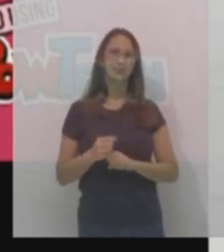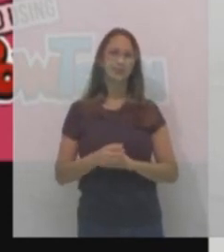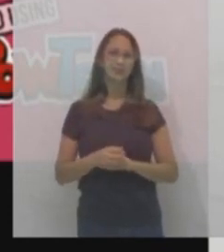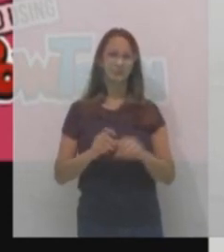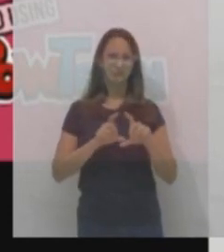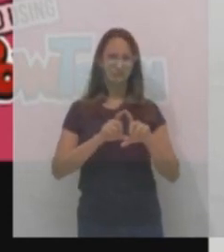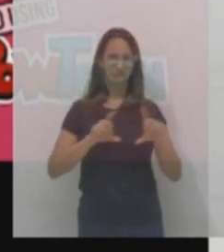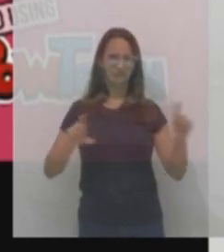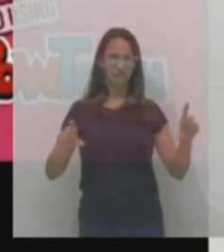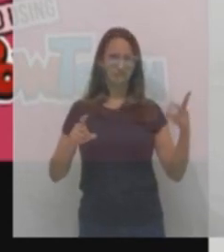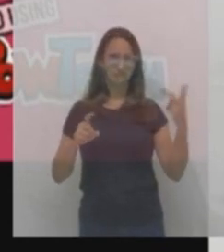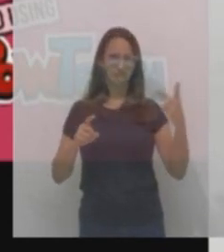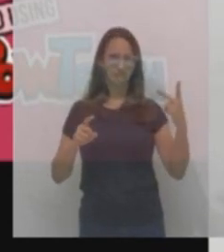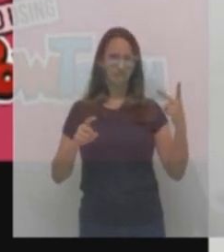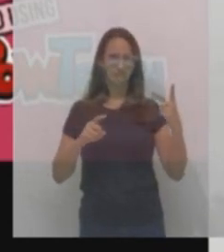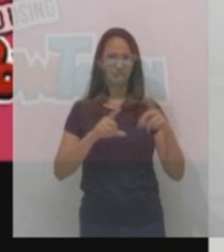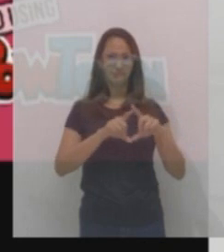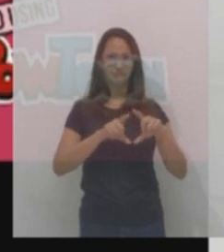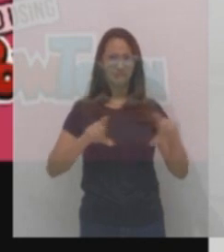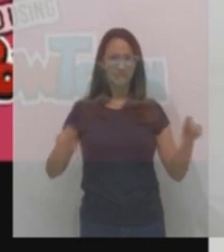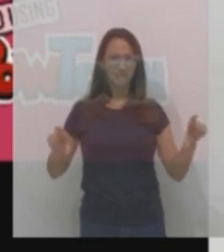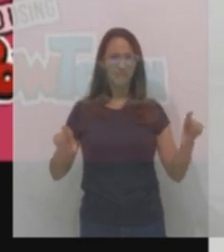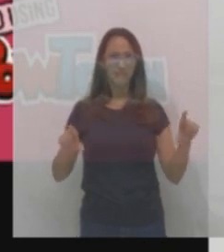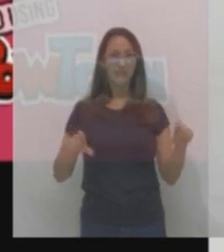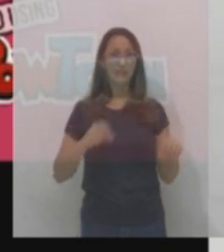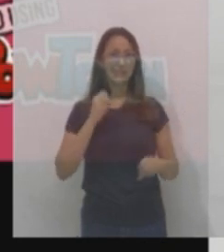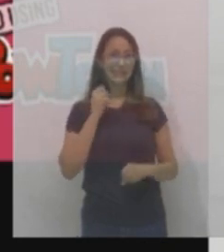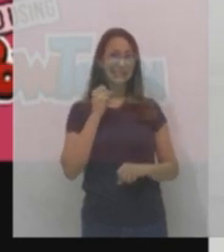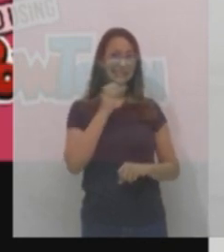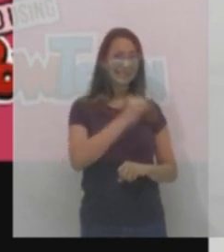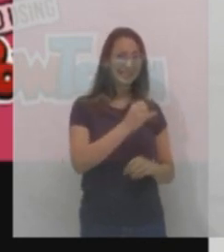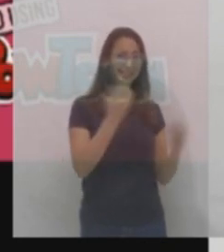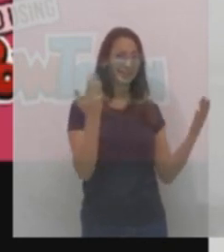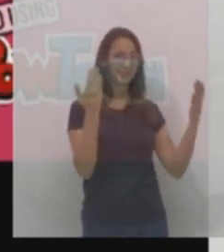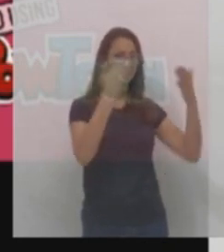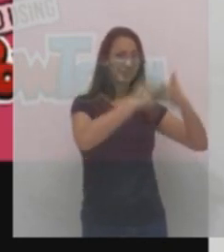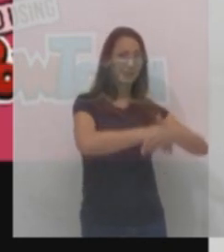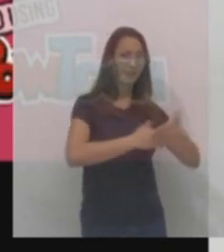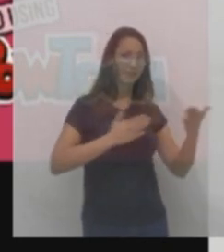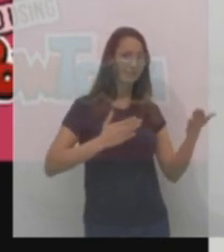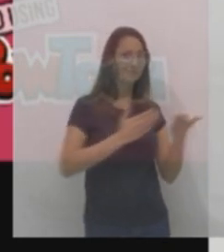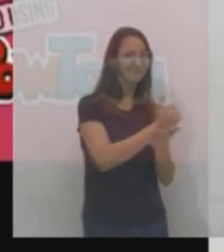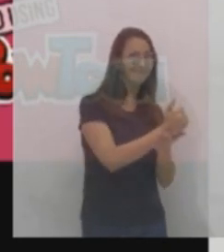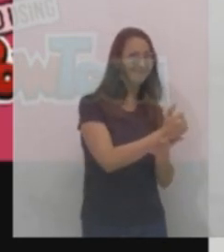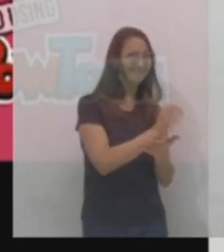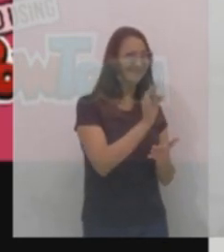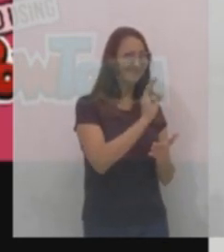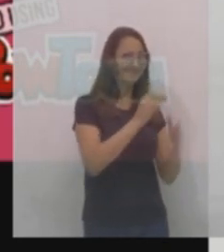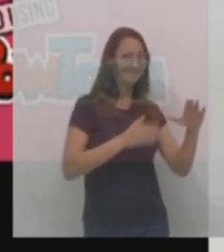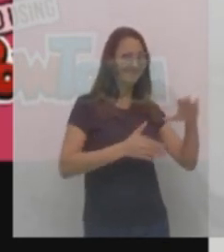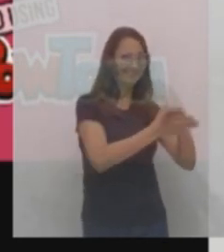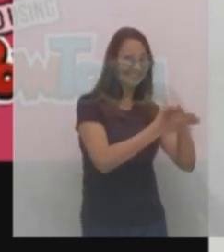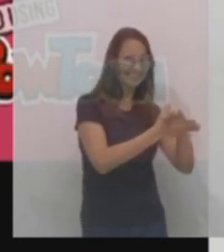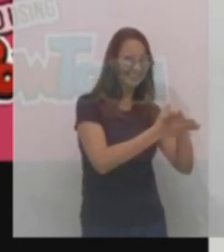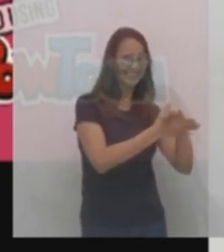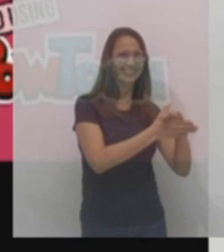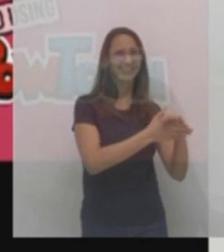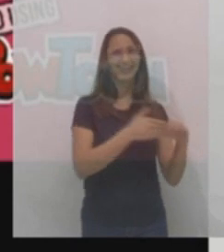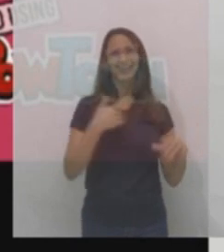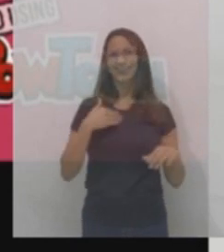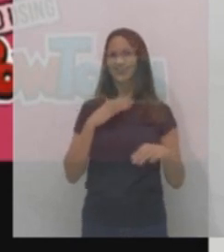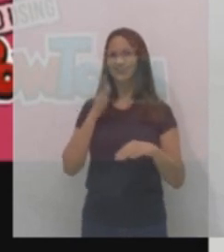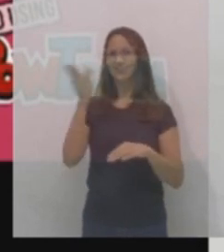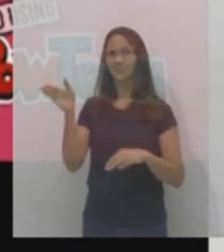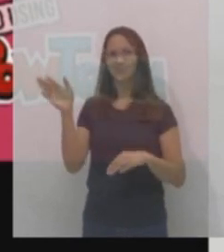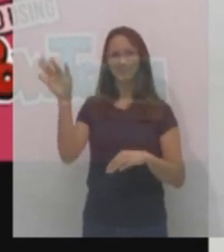exams, I won't go to the university. Se eu não passar nas minhas provas, eu não irei na universidade. Aqui eu